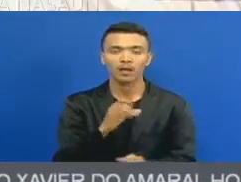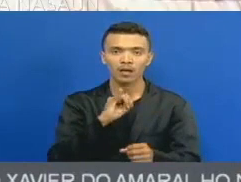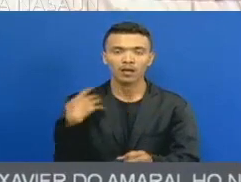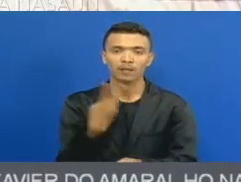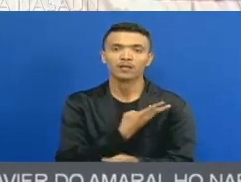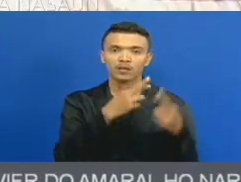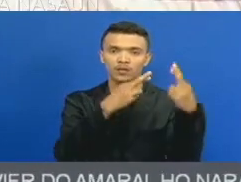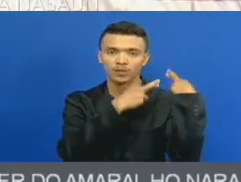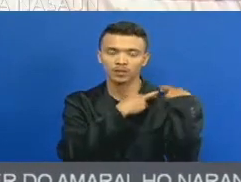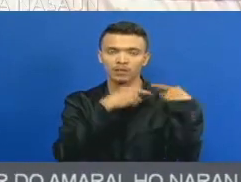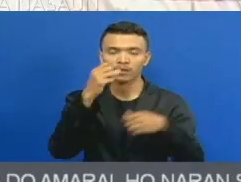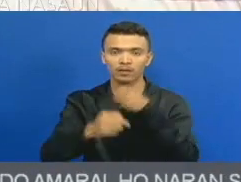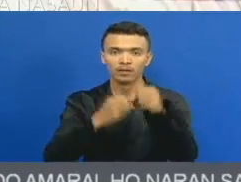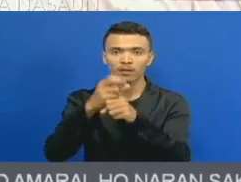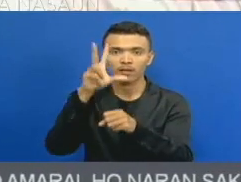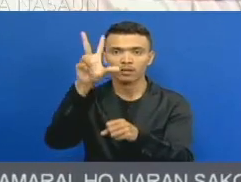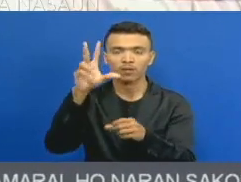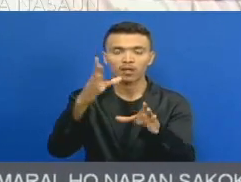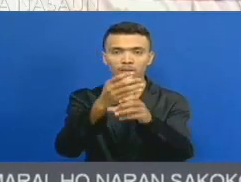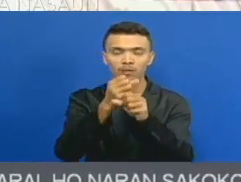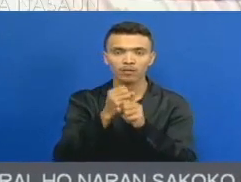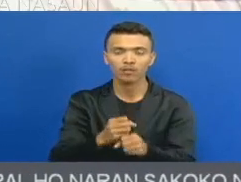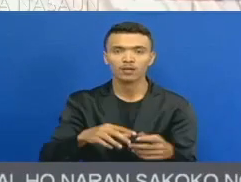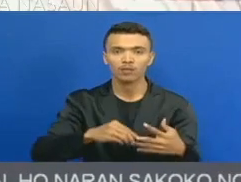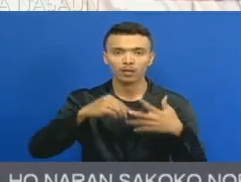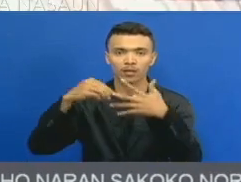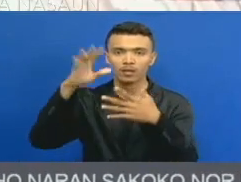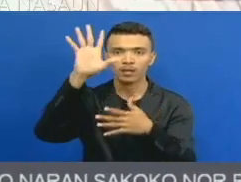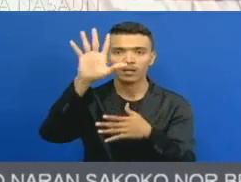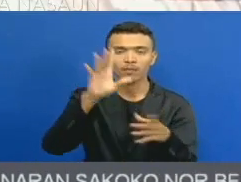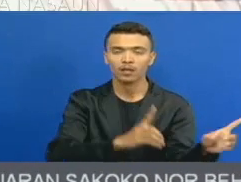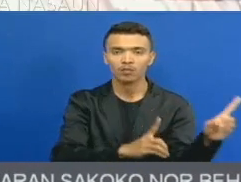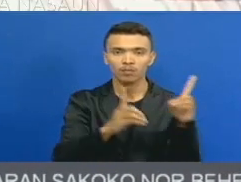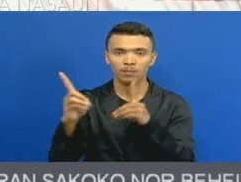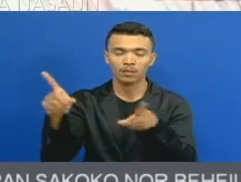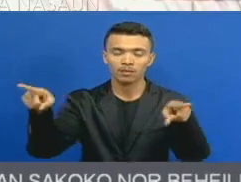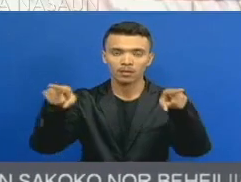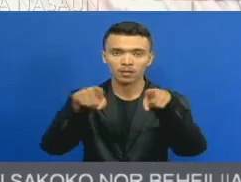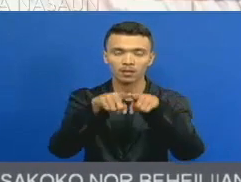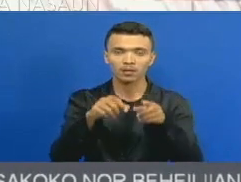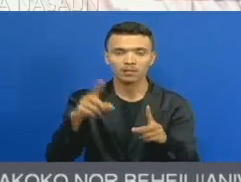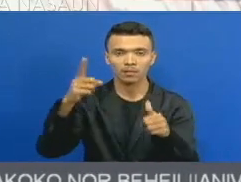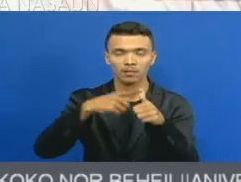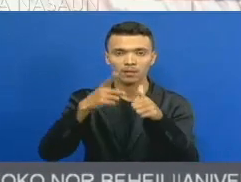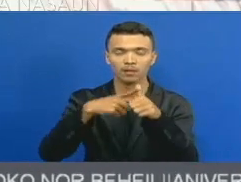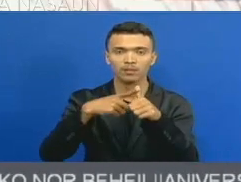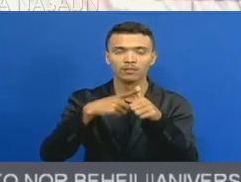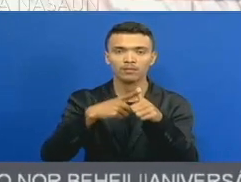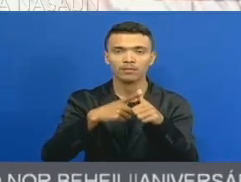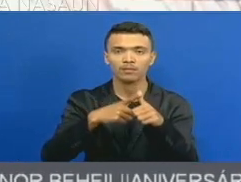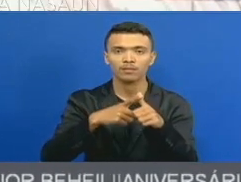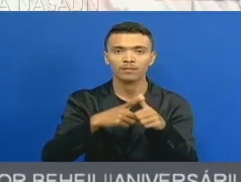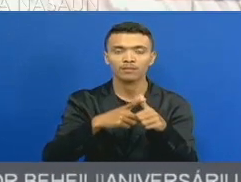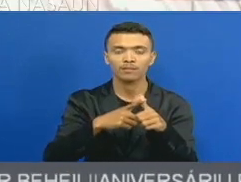Tinentolu ami foti prioridade lima atu implementa macanestan. Primeiro,